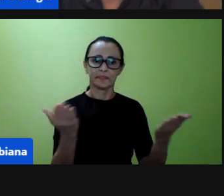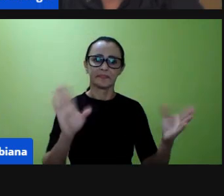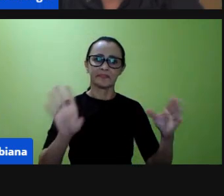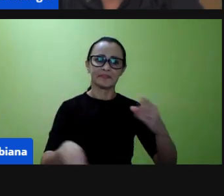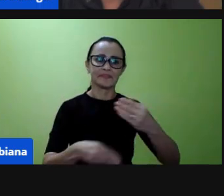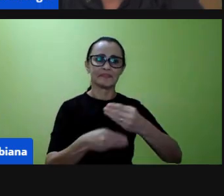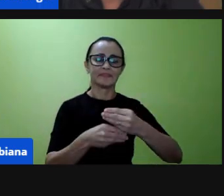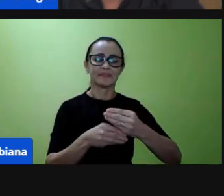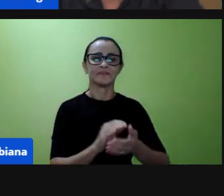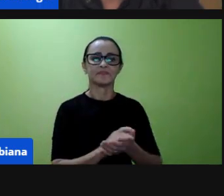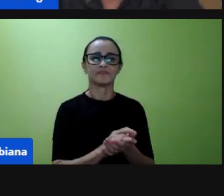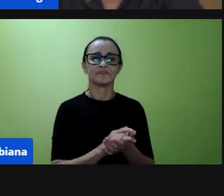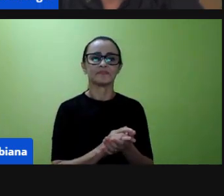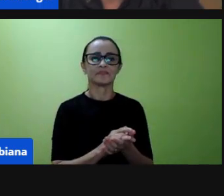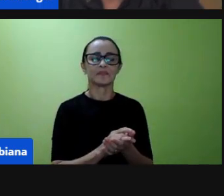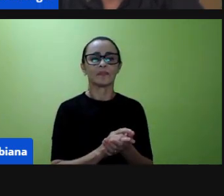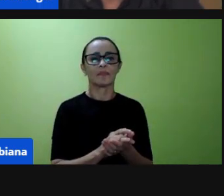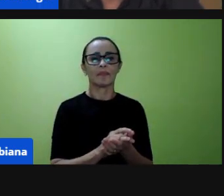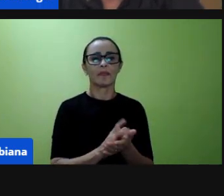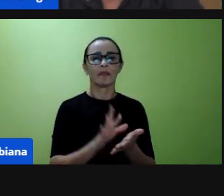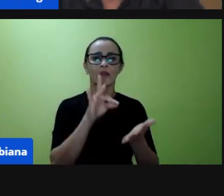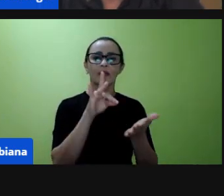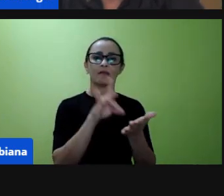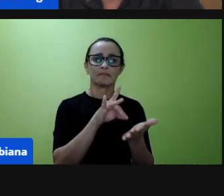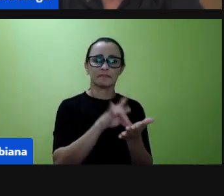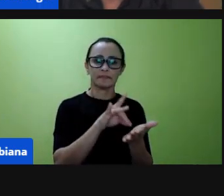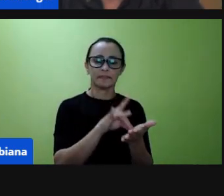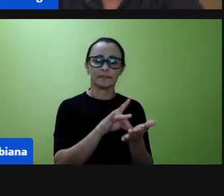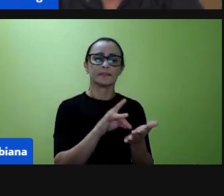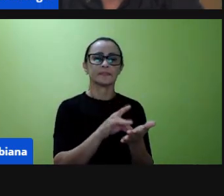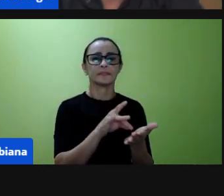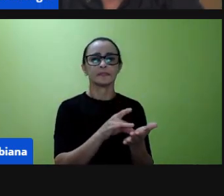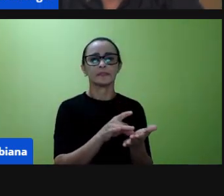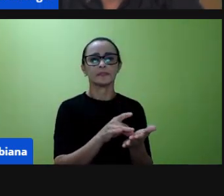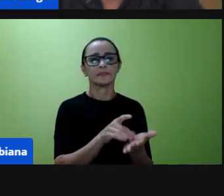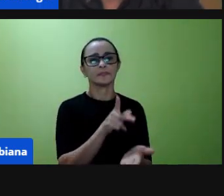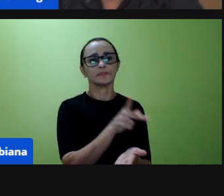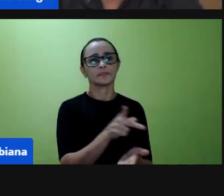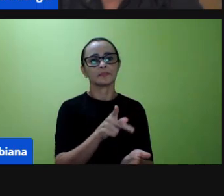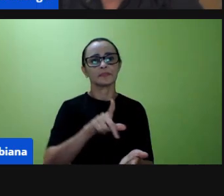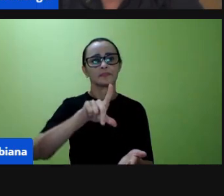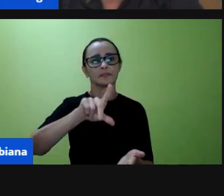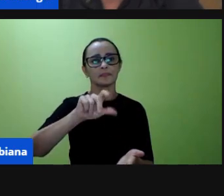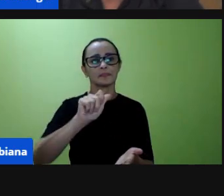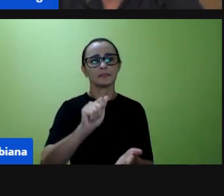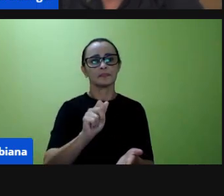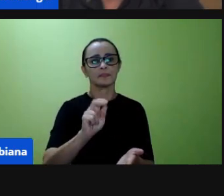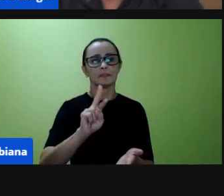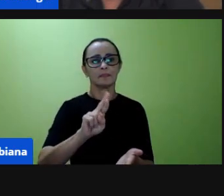Com certeza, professora Larissa, nós professores,